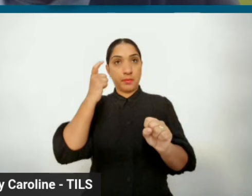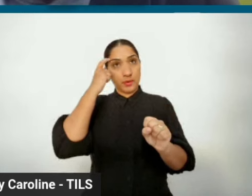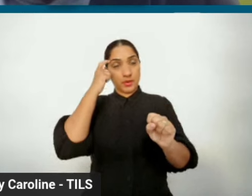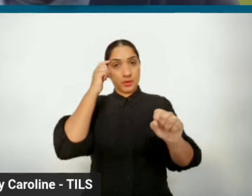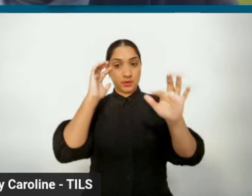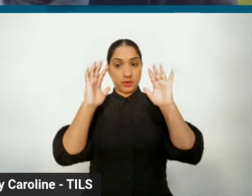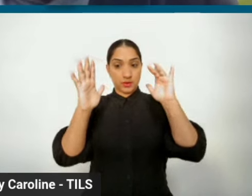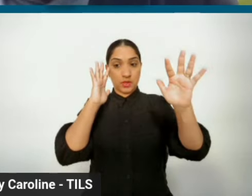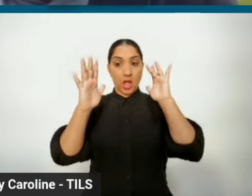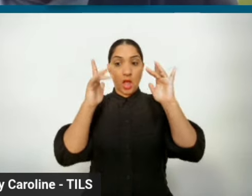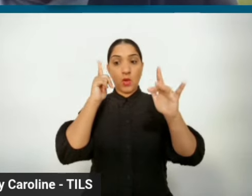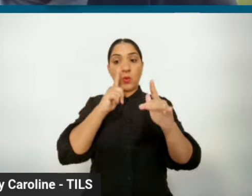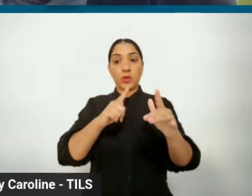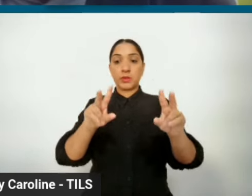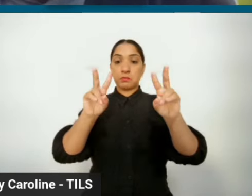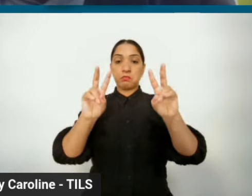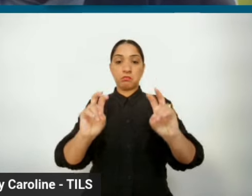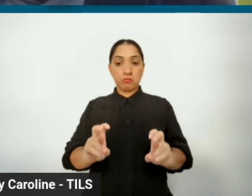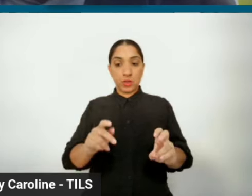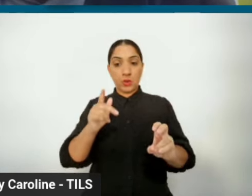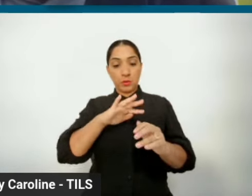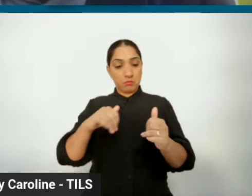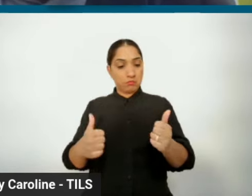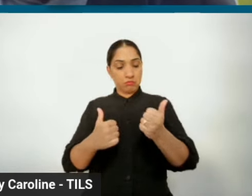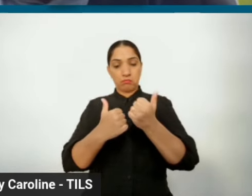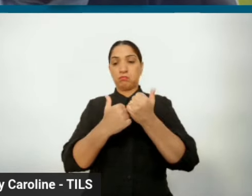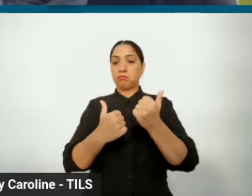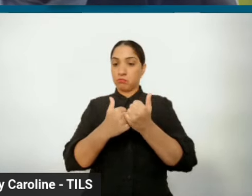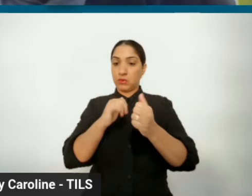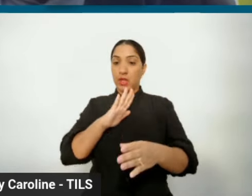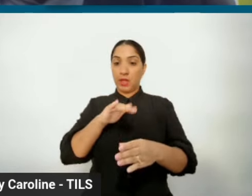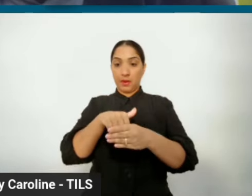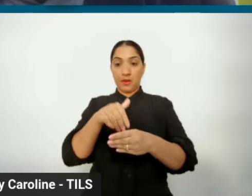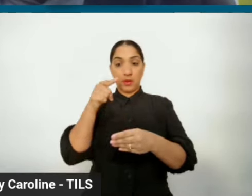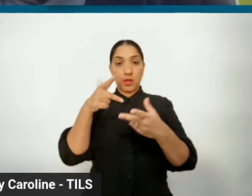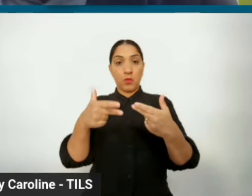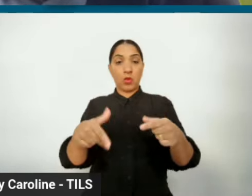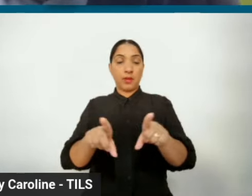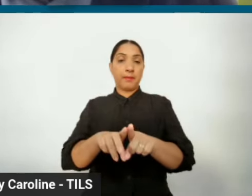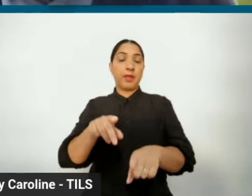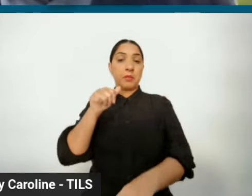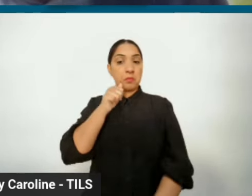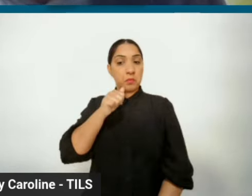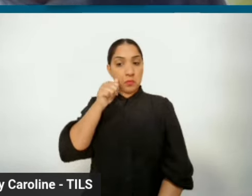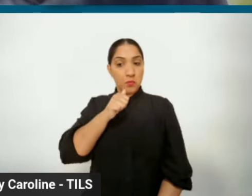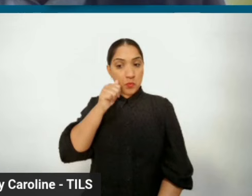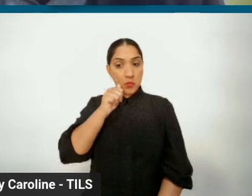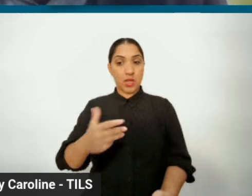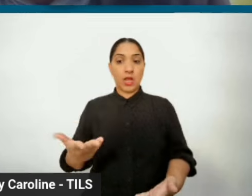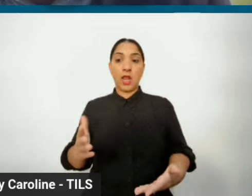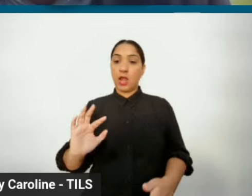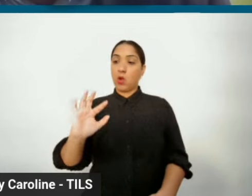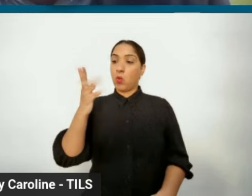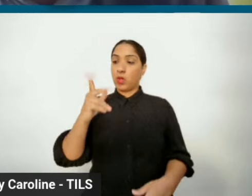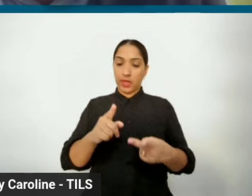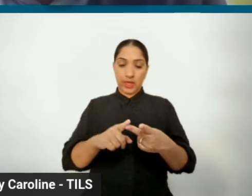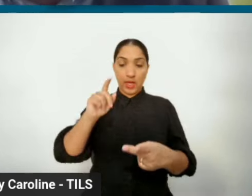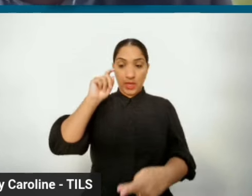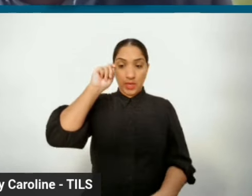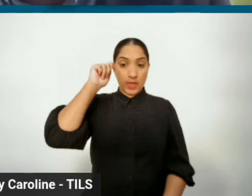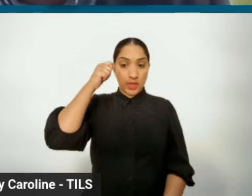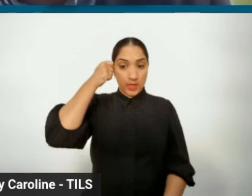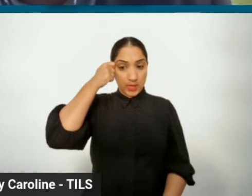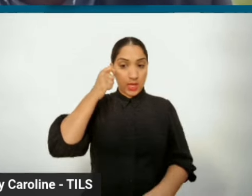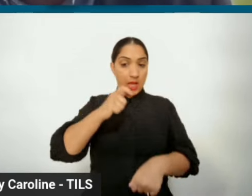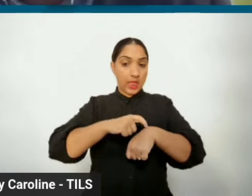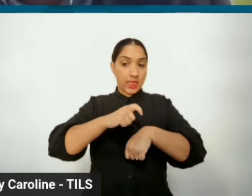assegurar recursos para as suas campanhas eleitorais, tal como acontece com as mulheres, com as pessoas negras, tempo de rádio e